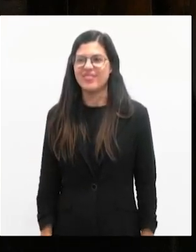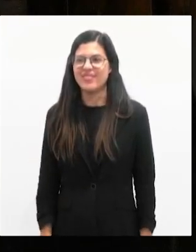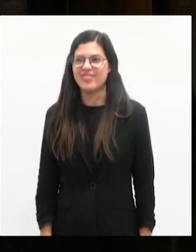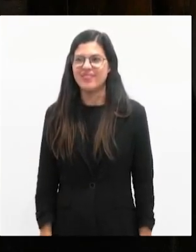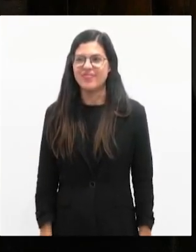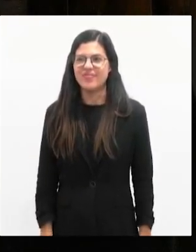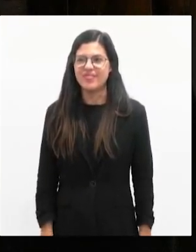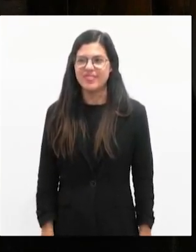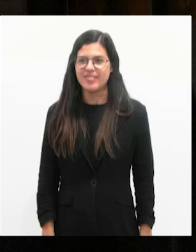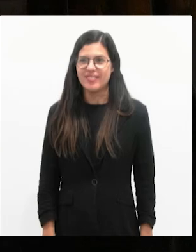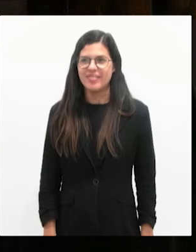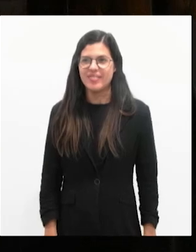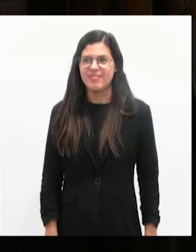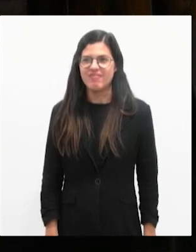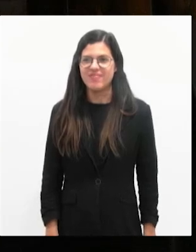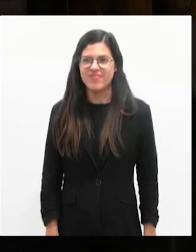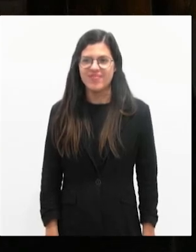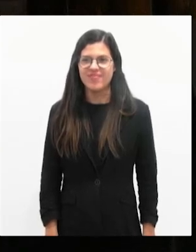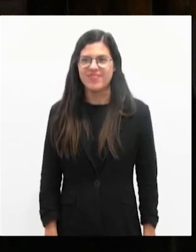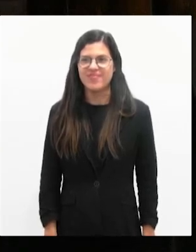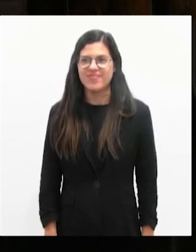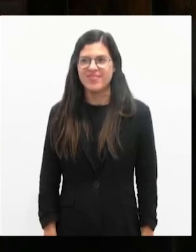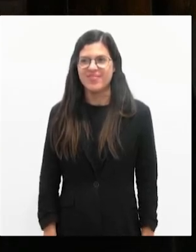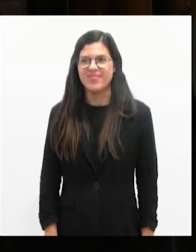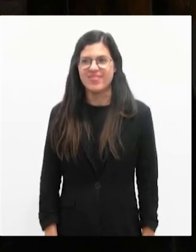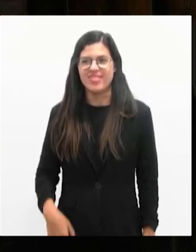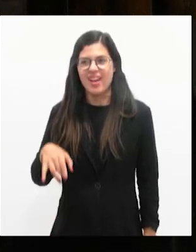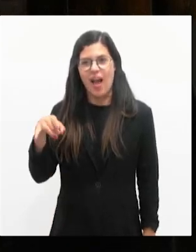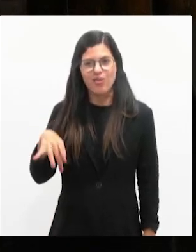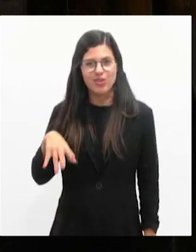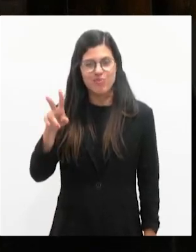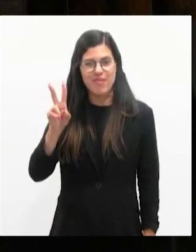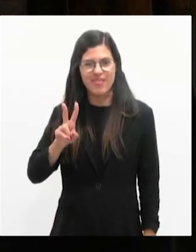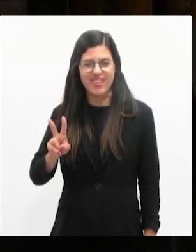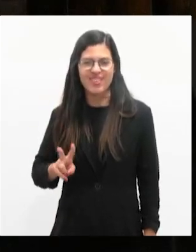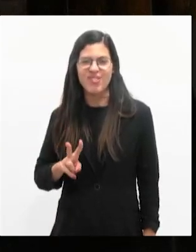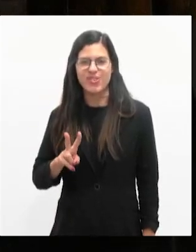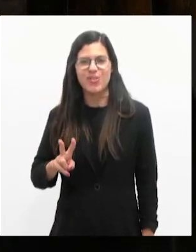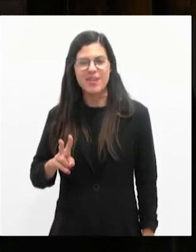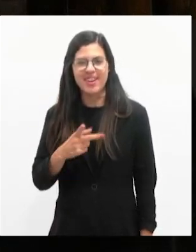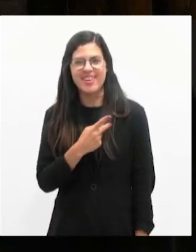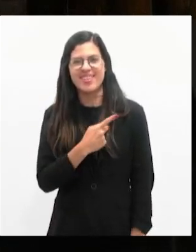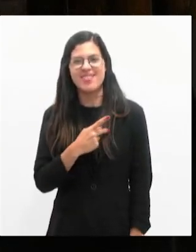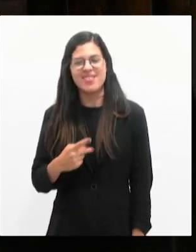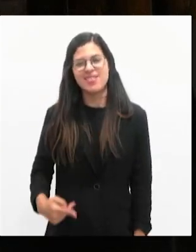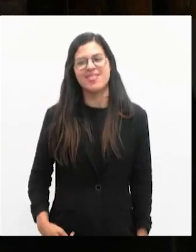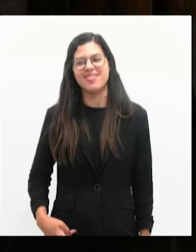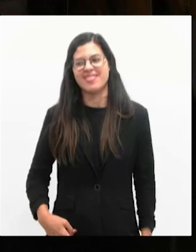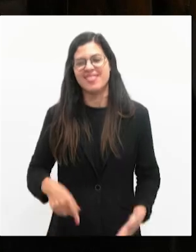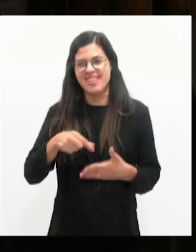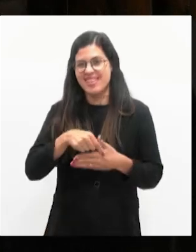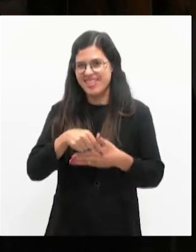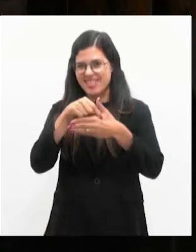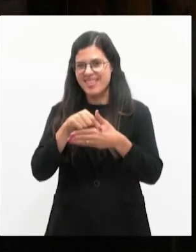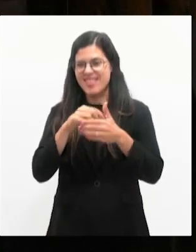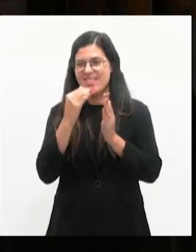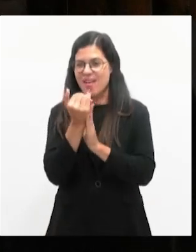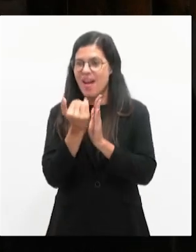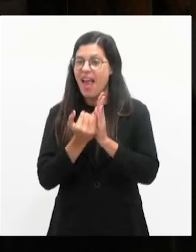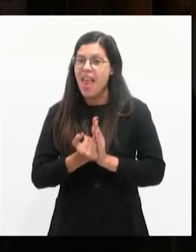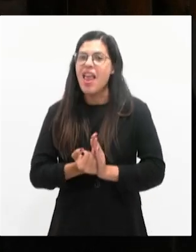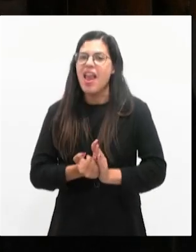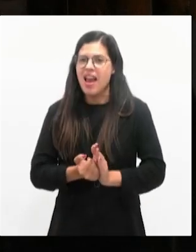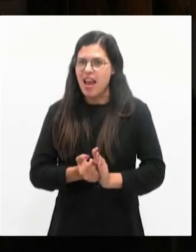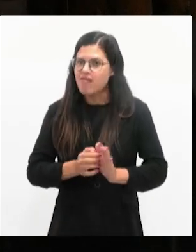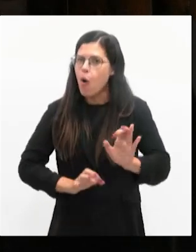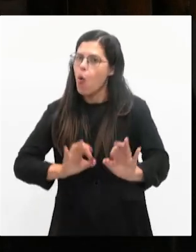não, é que a última vez que ela presidiu a ordem do dia, ela botou